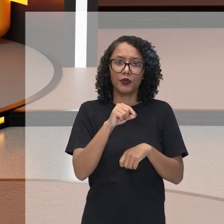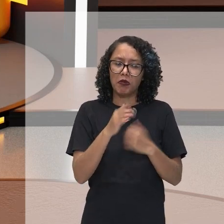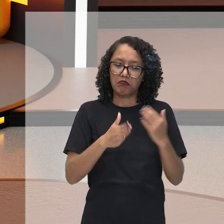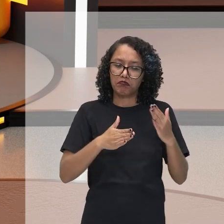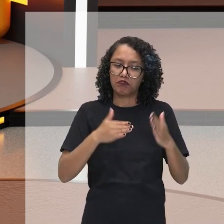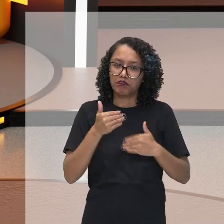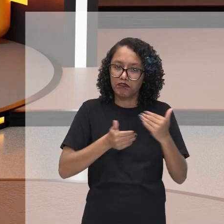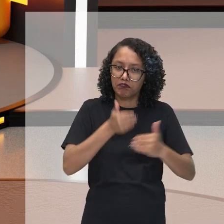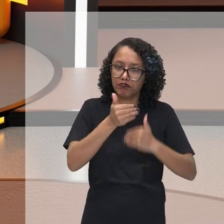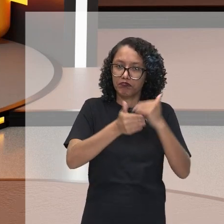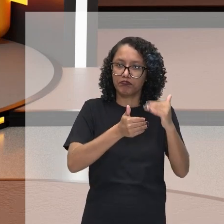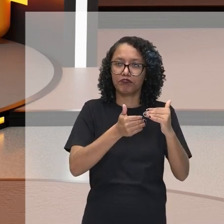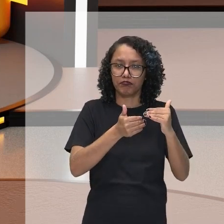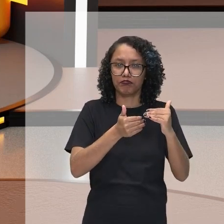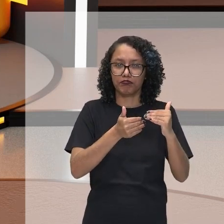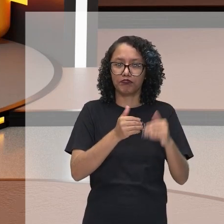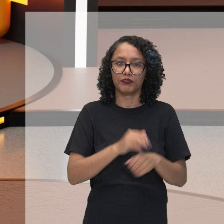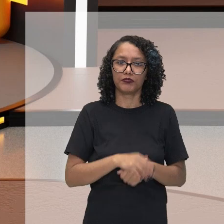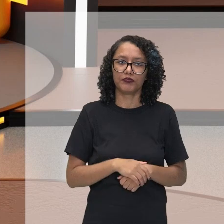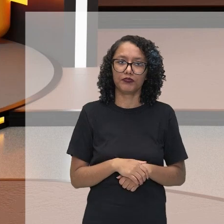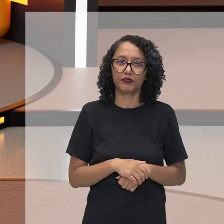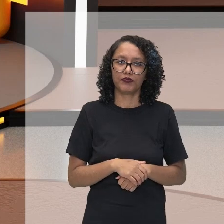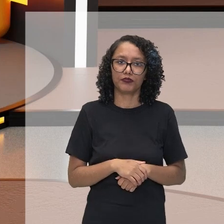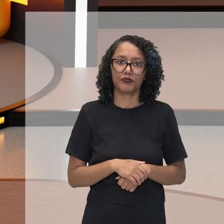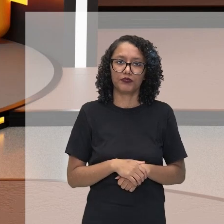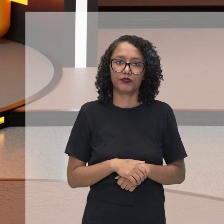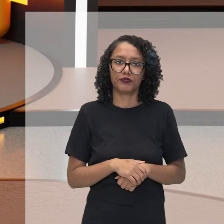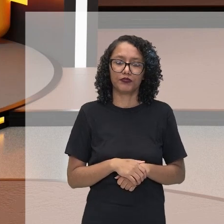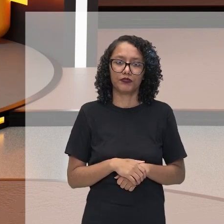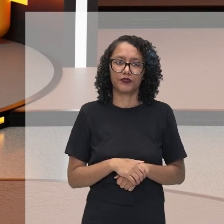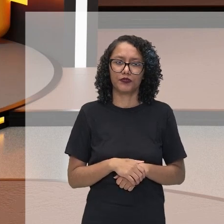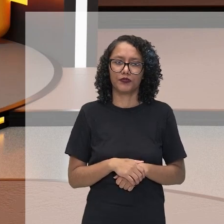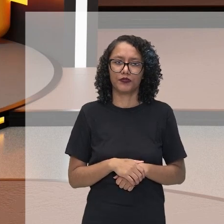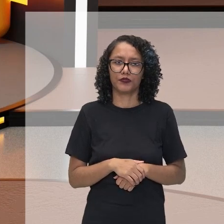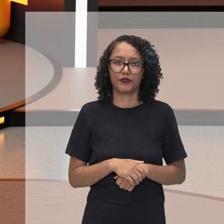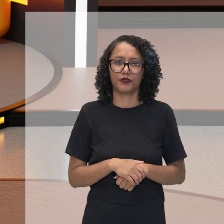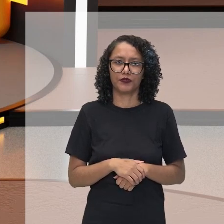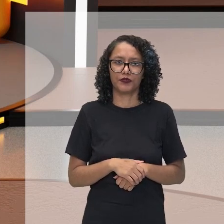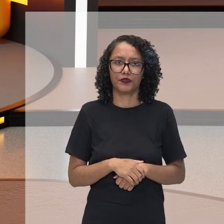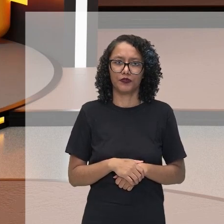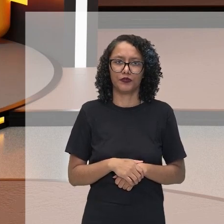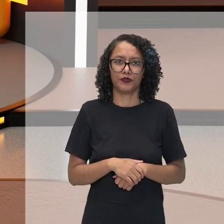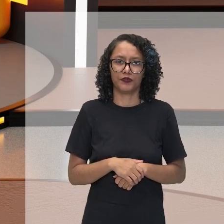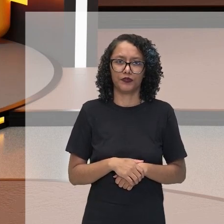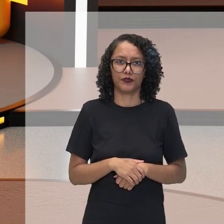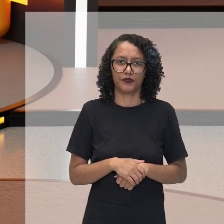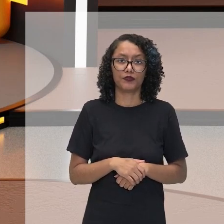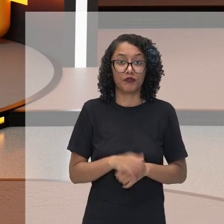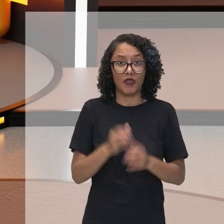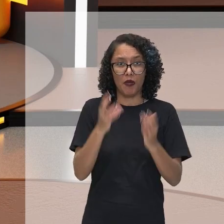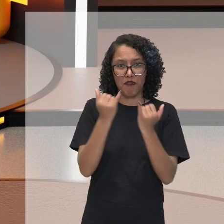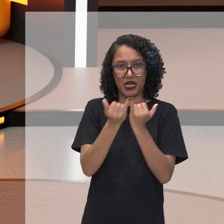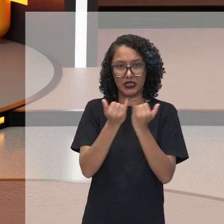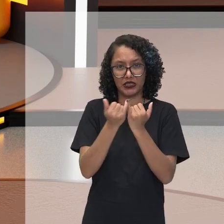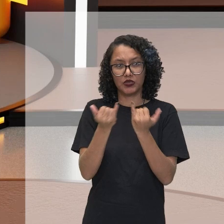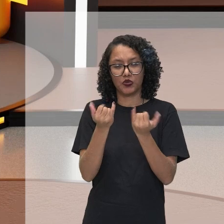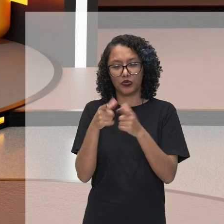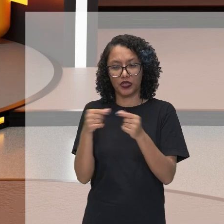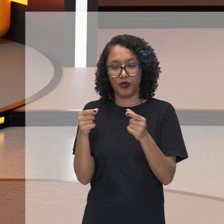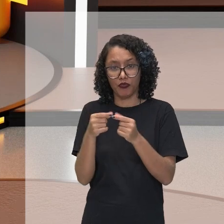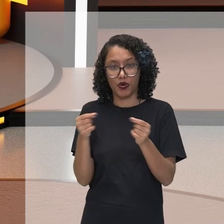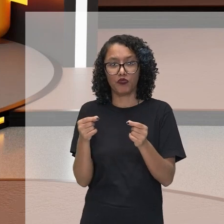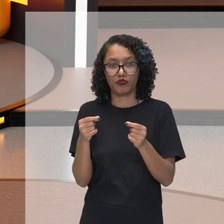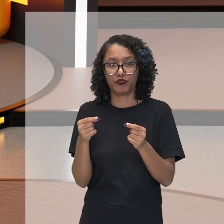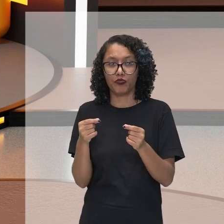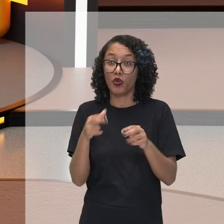né? Ligado aí a esse desenvolvimento junto com a parte do Japão, que hoje tem um grande